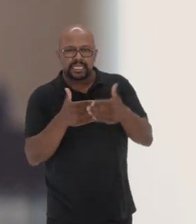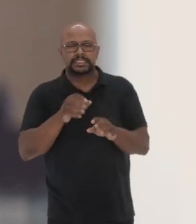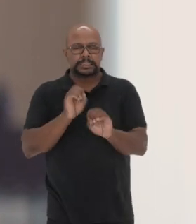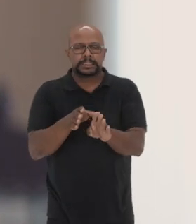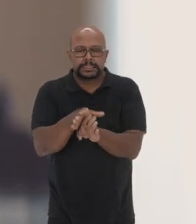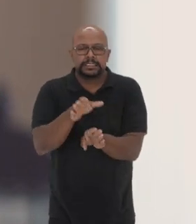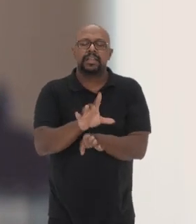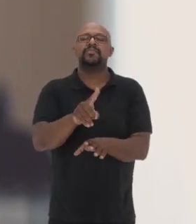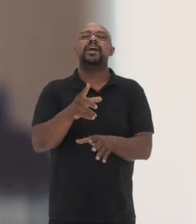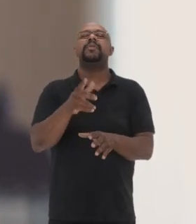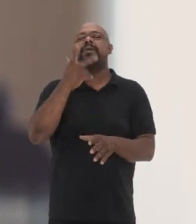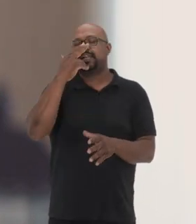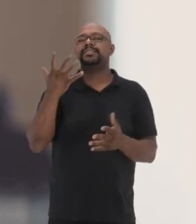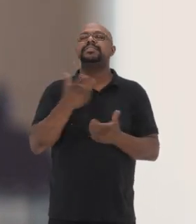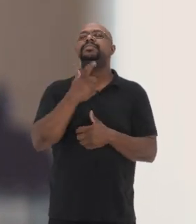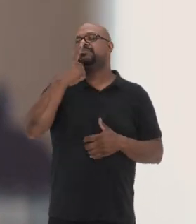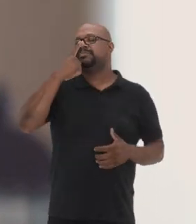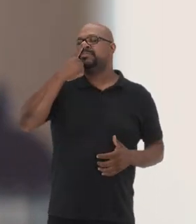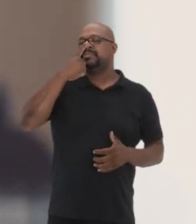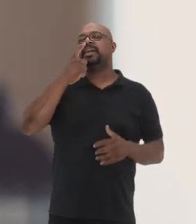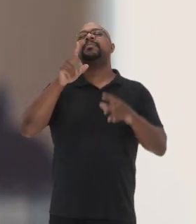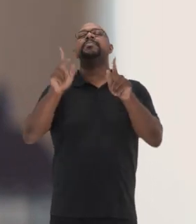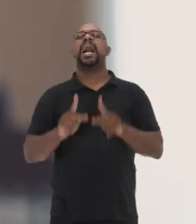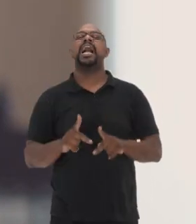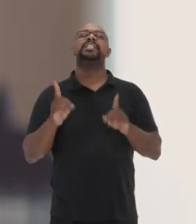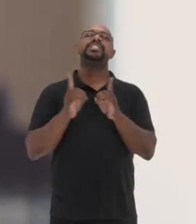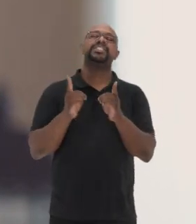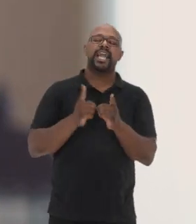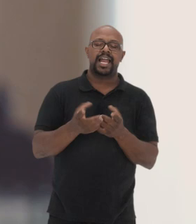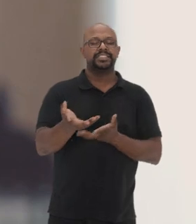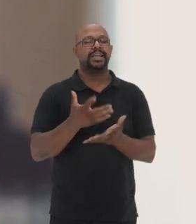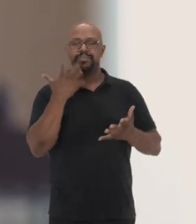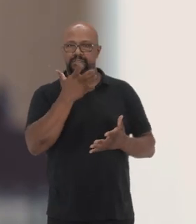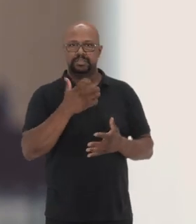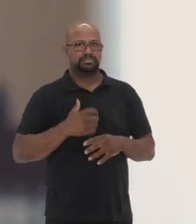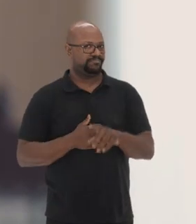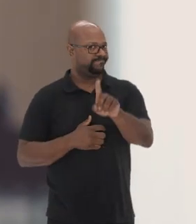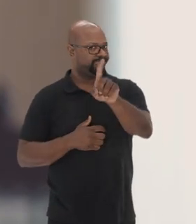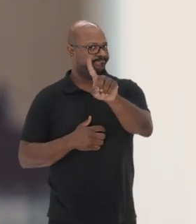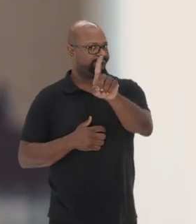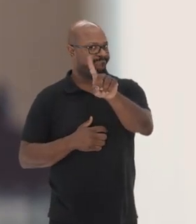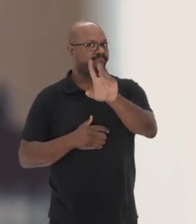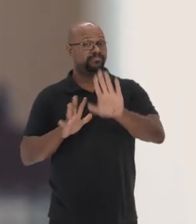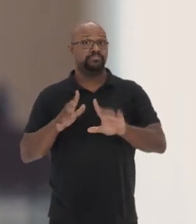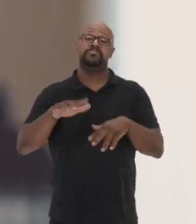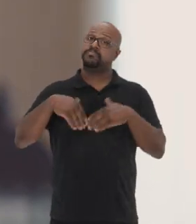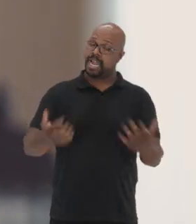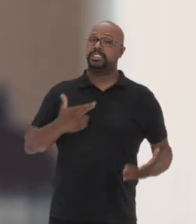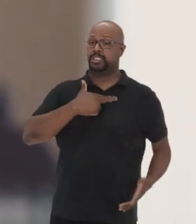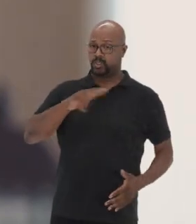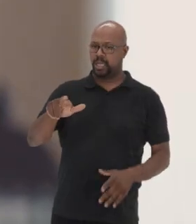catequização se deu de forma harmônica muito didática por meio da música mas os religiosos